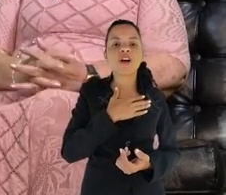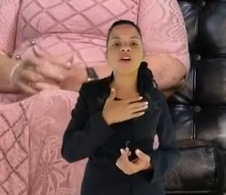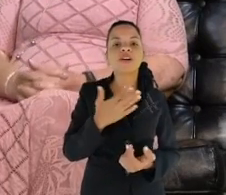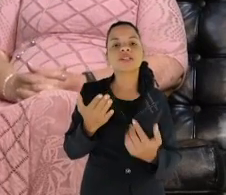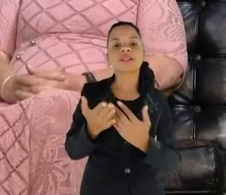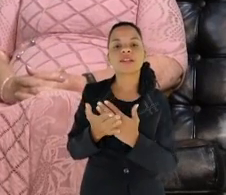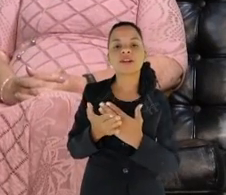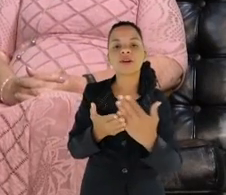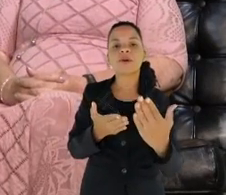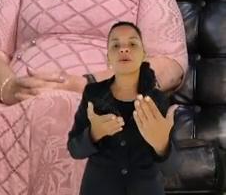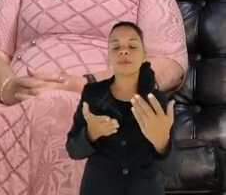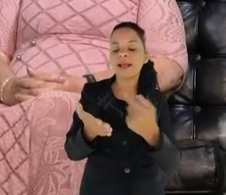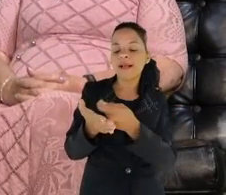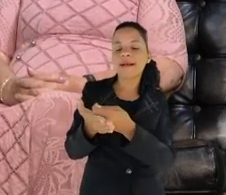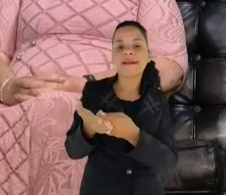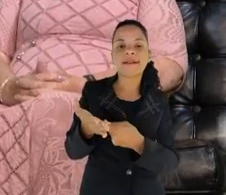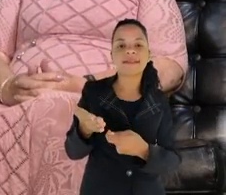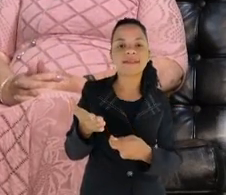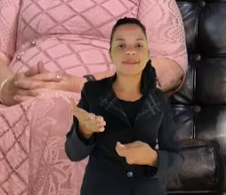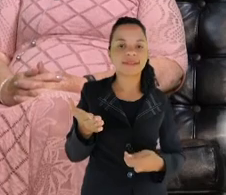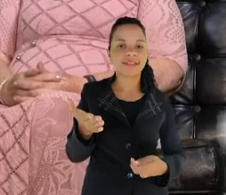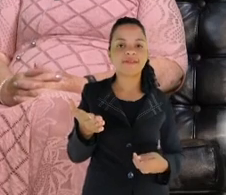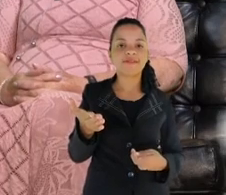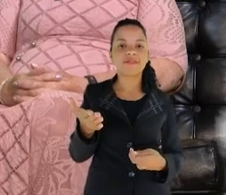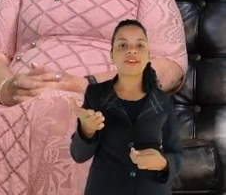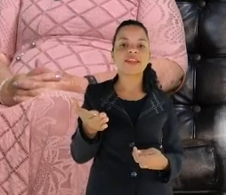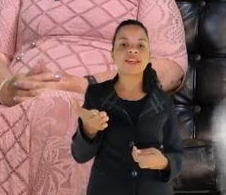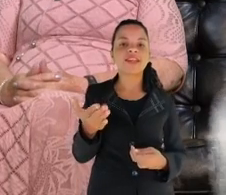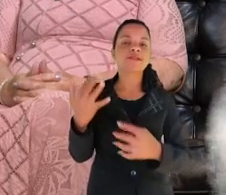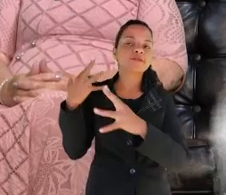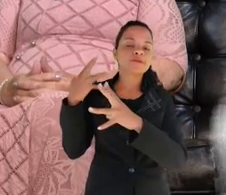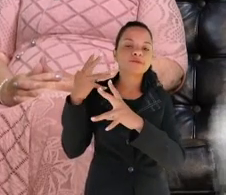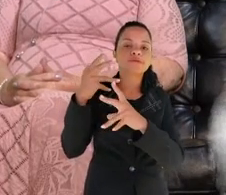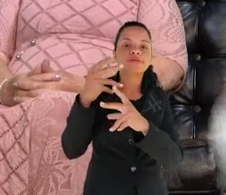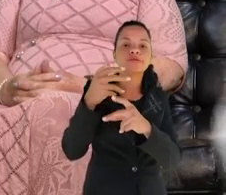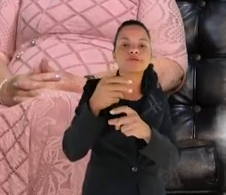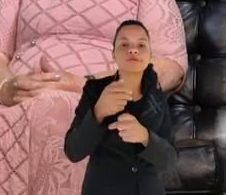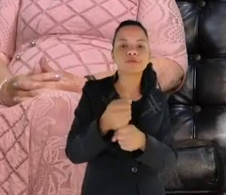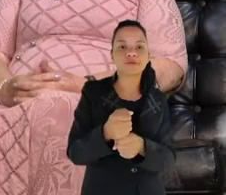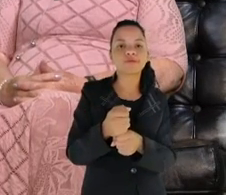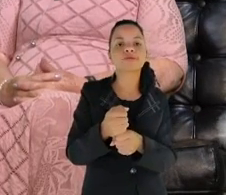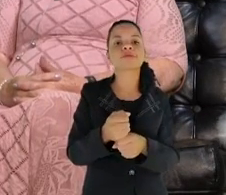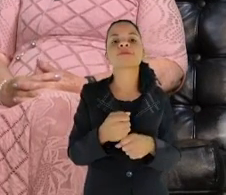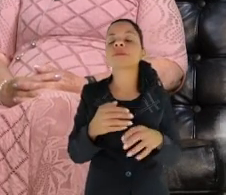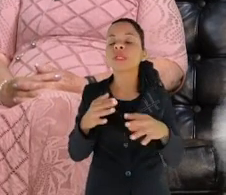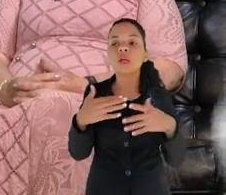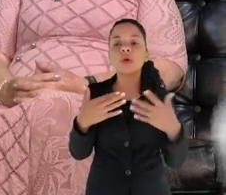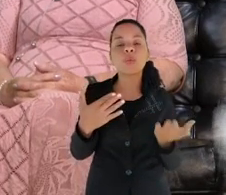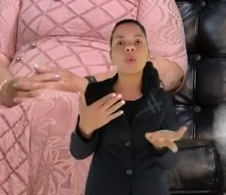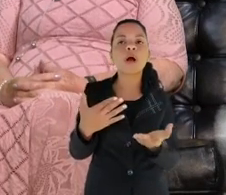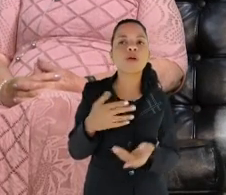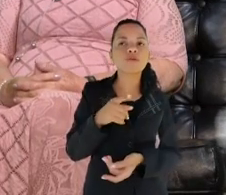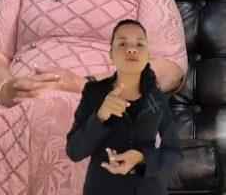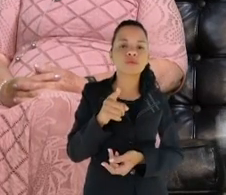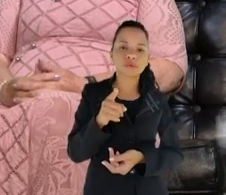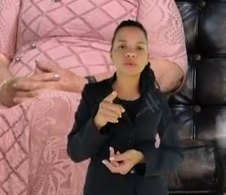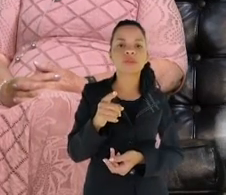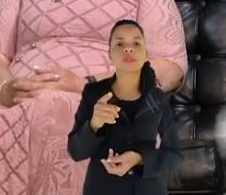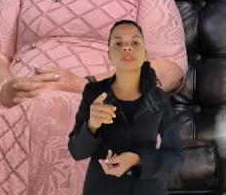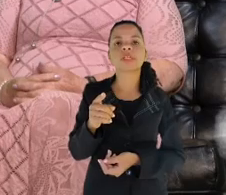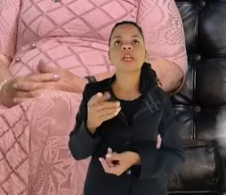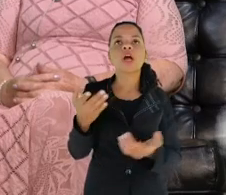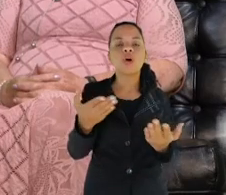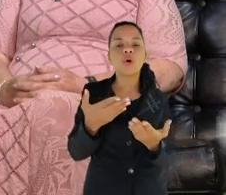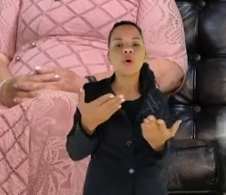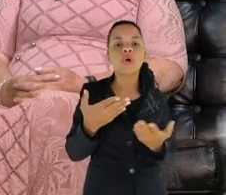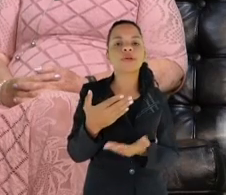sua, dessa sua imersão no universo da literatura, e quais os escritores ou escritoras que hoje